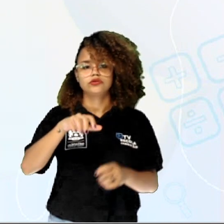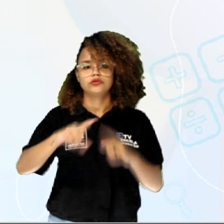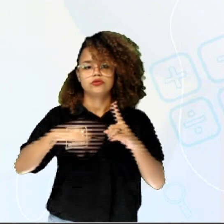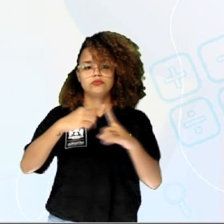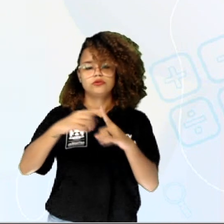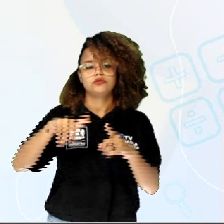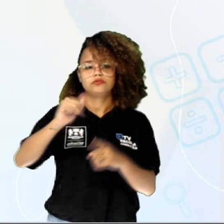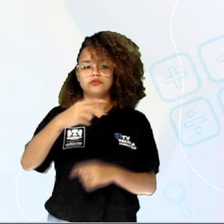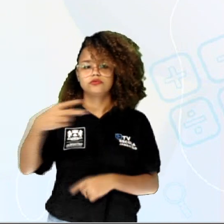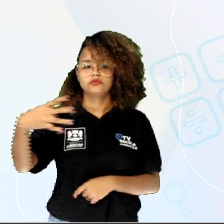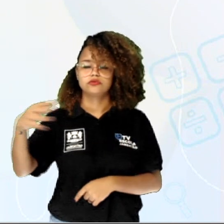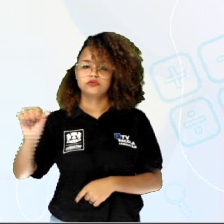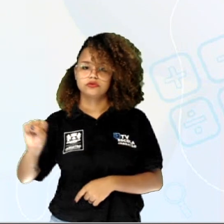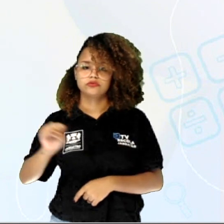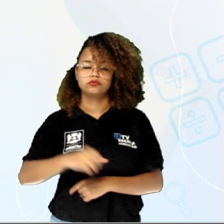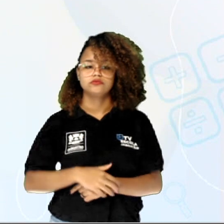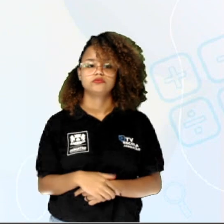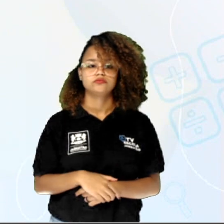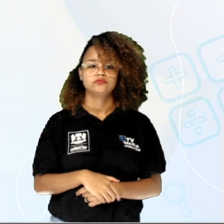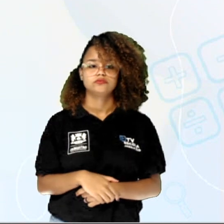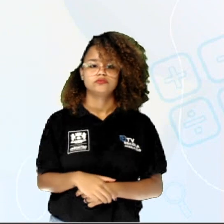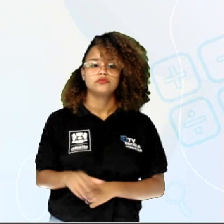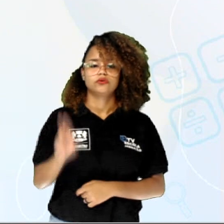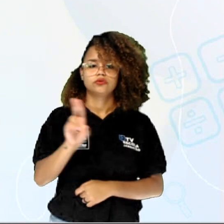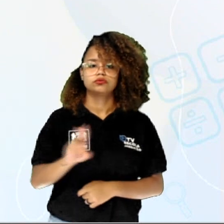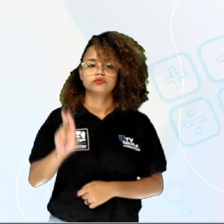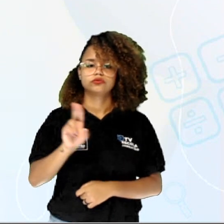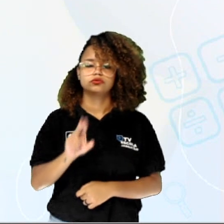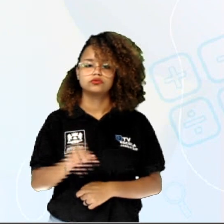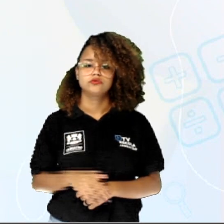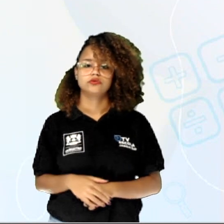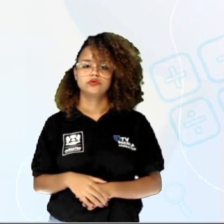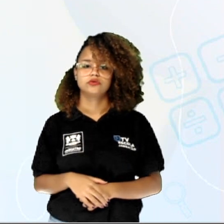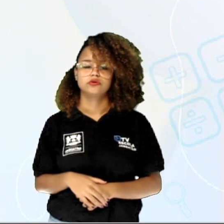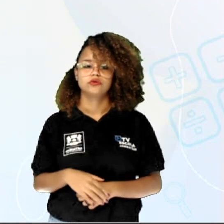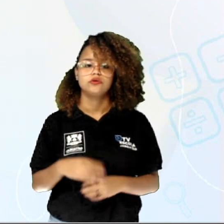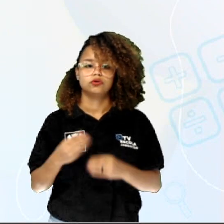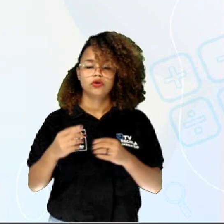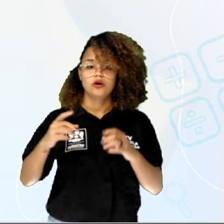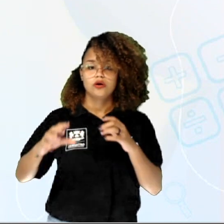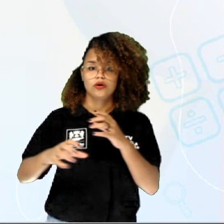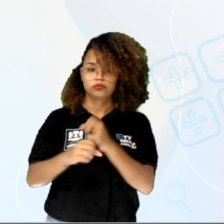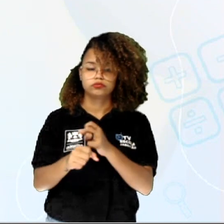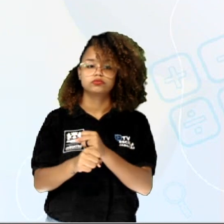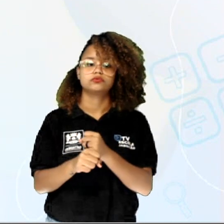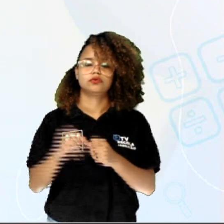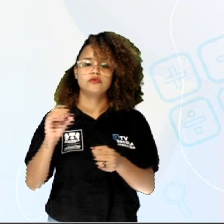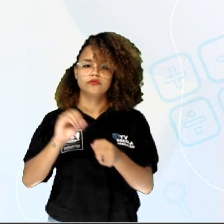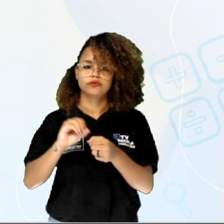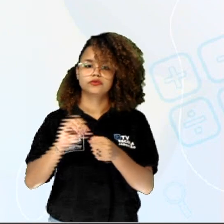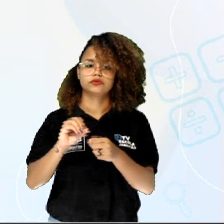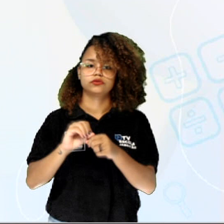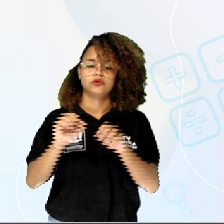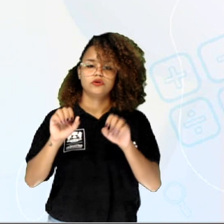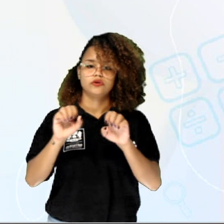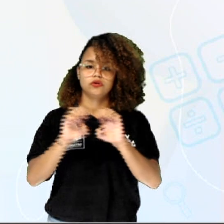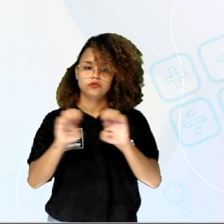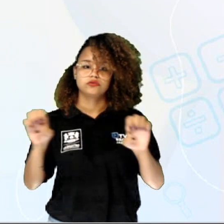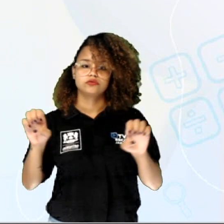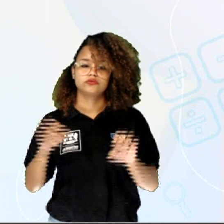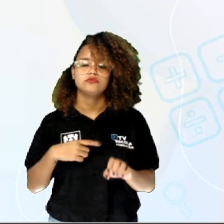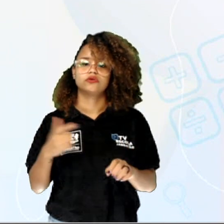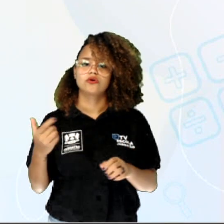Então 6 do MMC dividido pelo 2 dá 3. 3 vezes 1, que é o numerador lá da fração